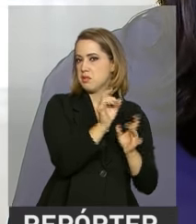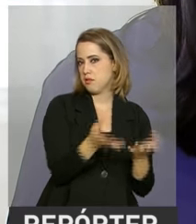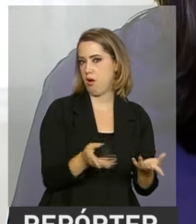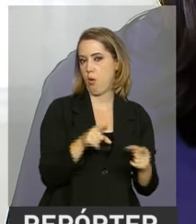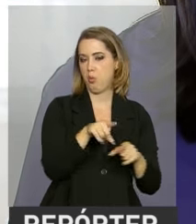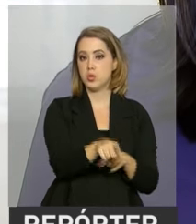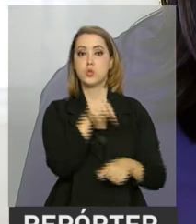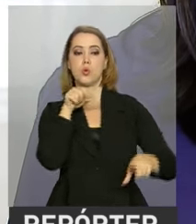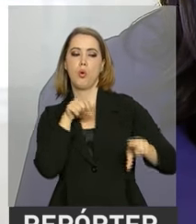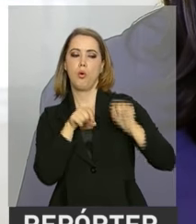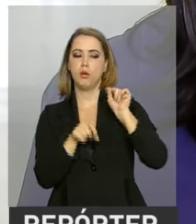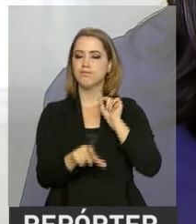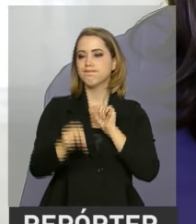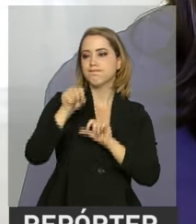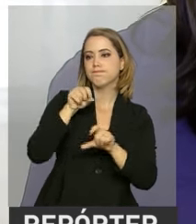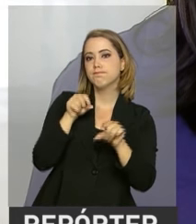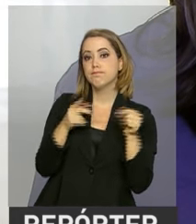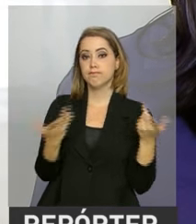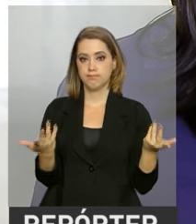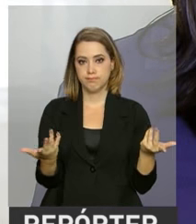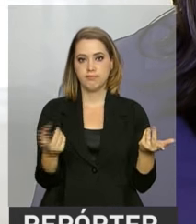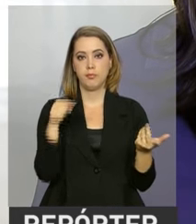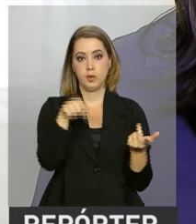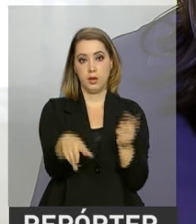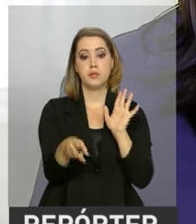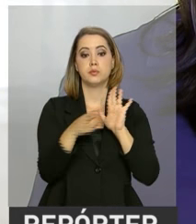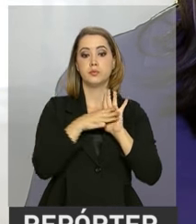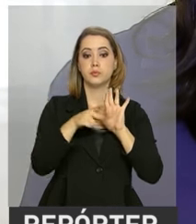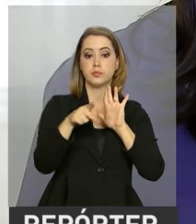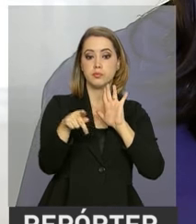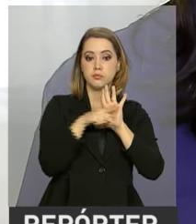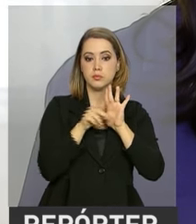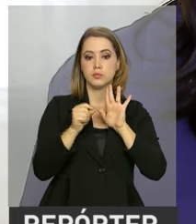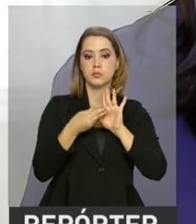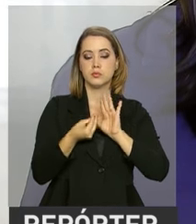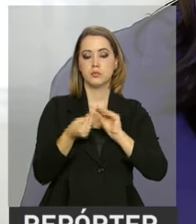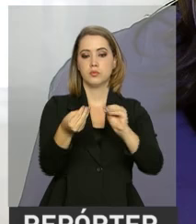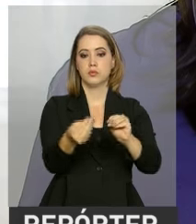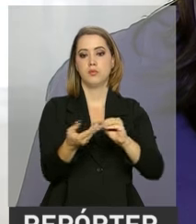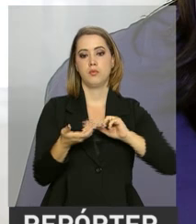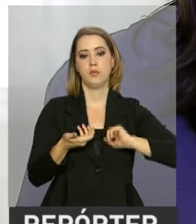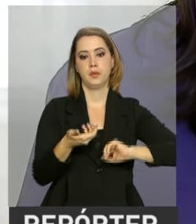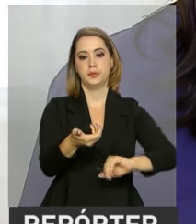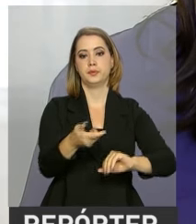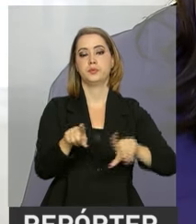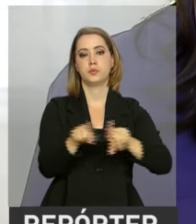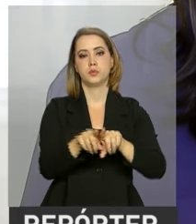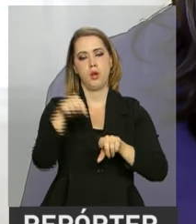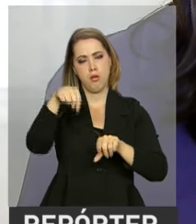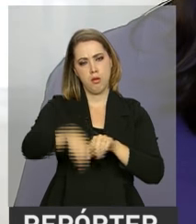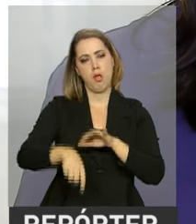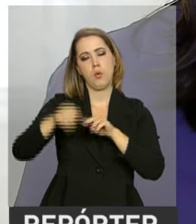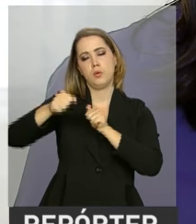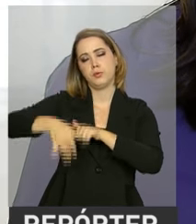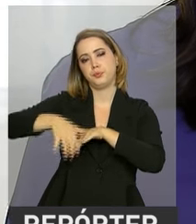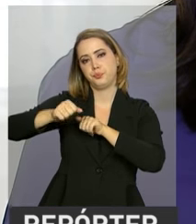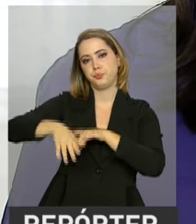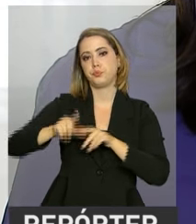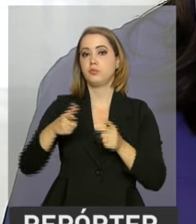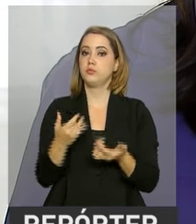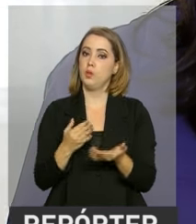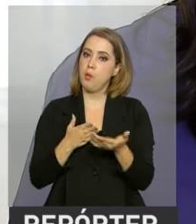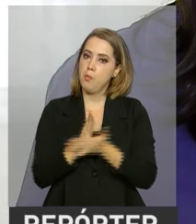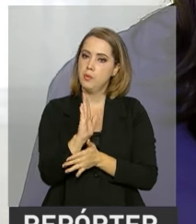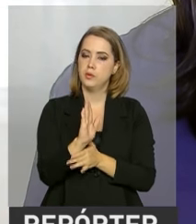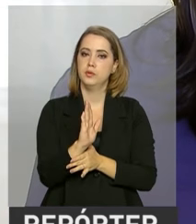escolher quais disciplinas vai estudar essa medida provisória foi enviada pelo governo ao congresso nacional em setembro deste ano e com aprovação